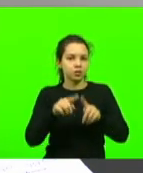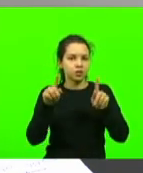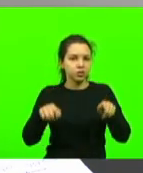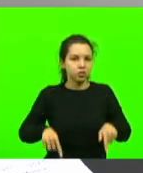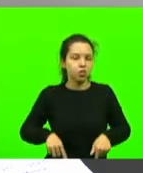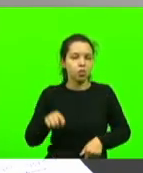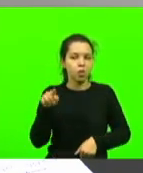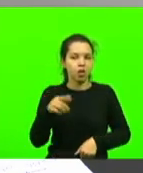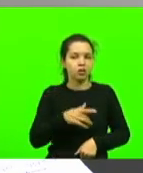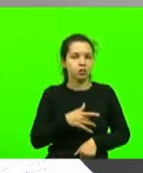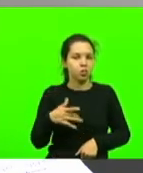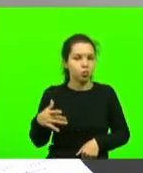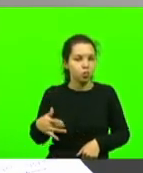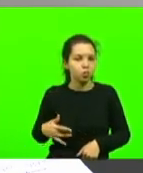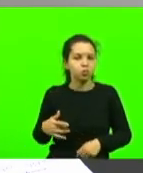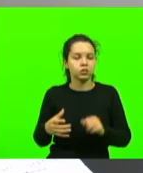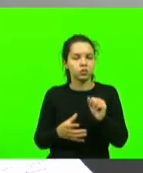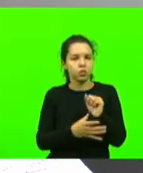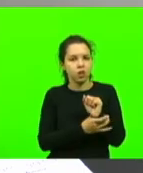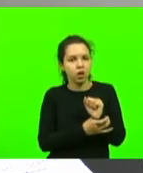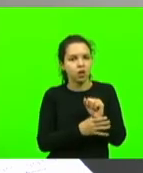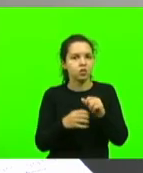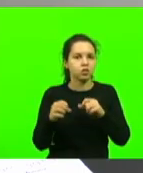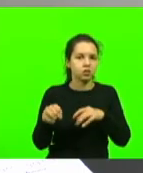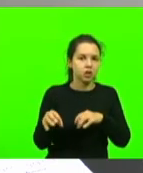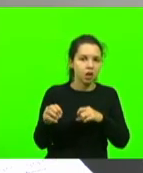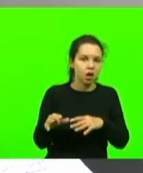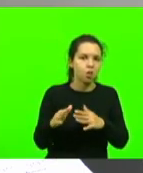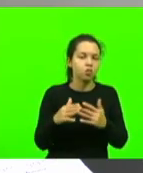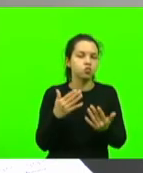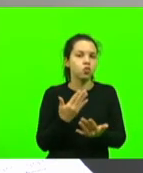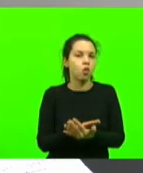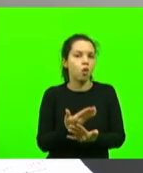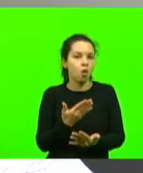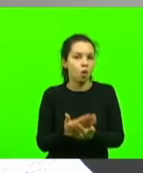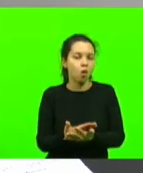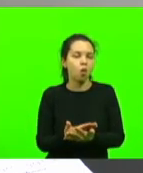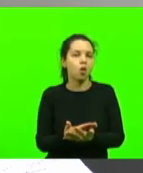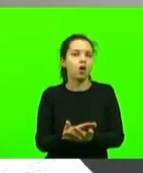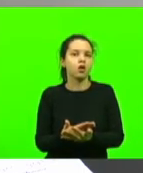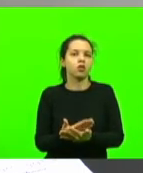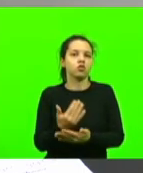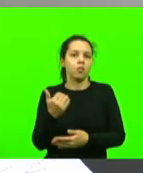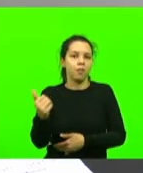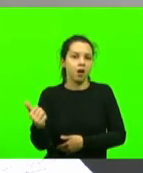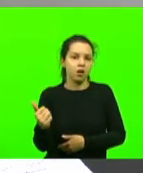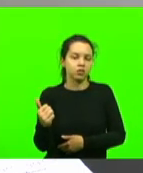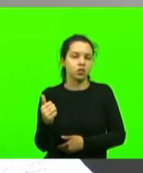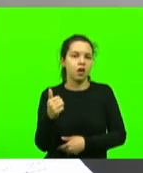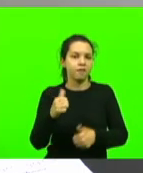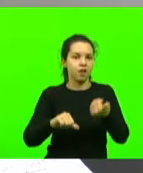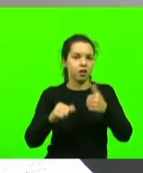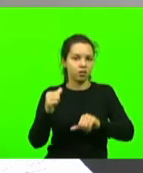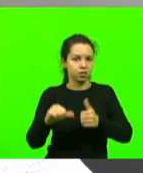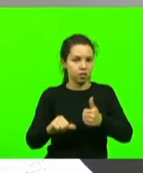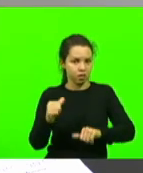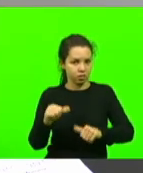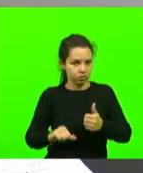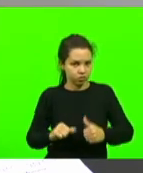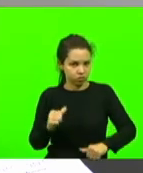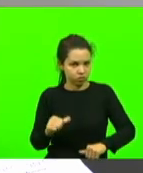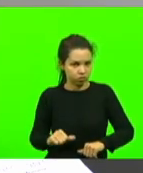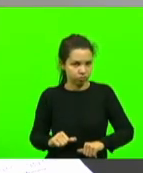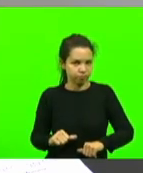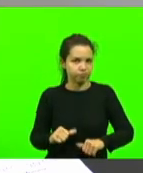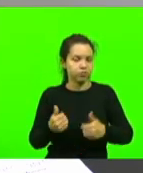lá na saúde na segurança na educação na escola ele é chamado para ser avaliado para